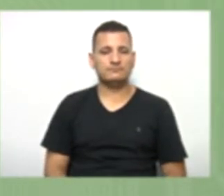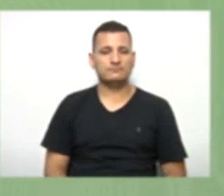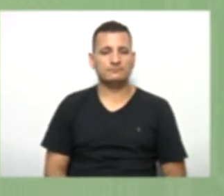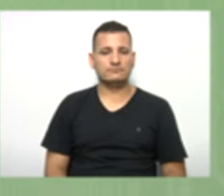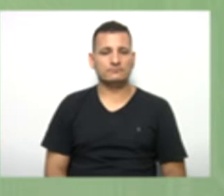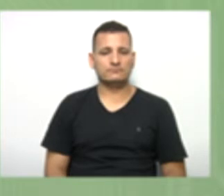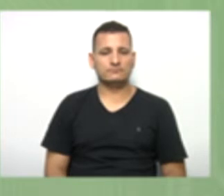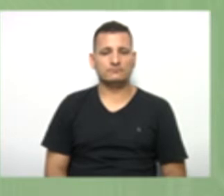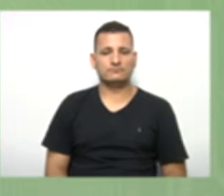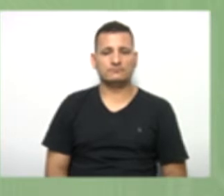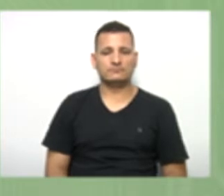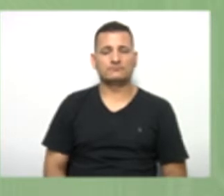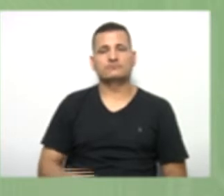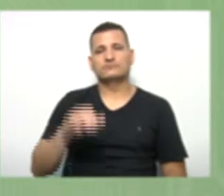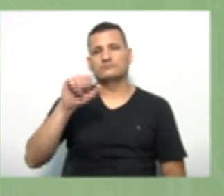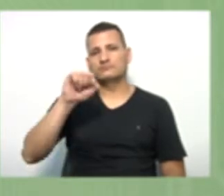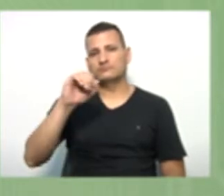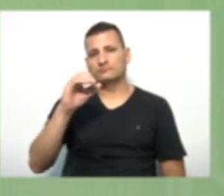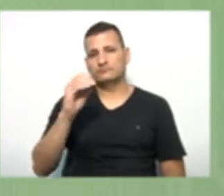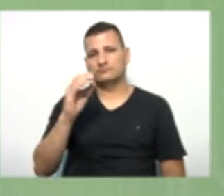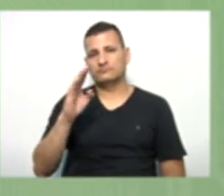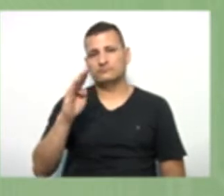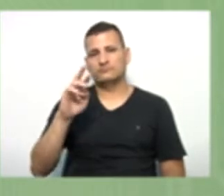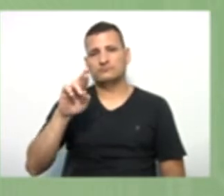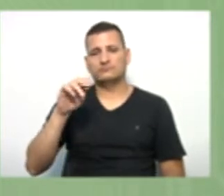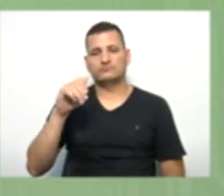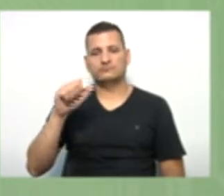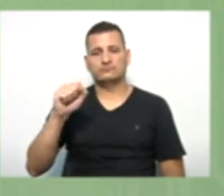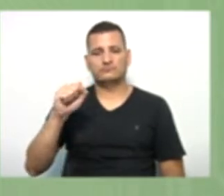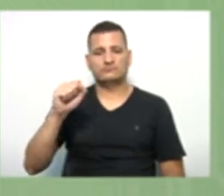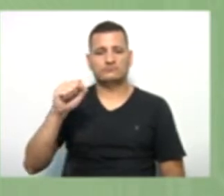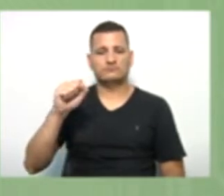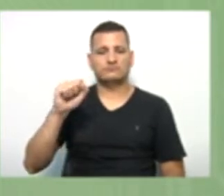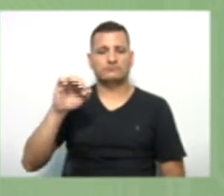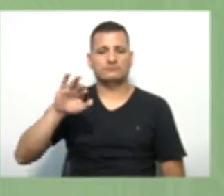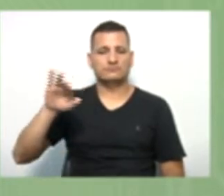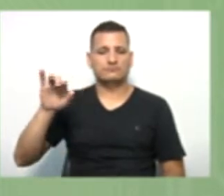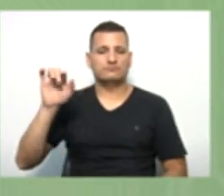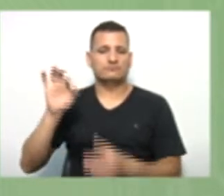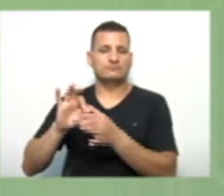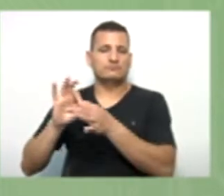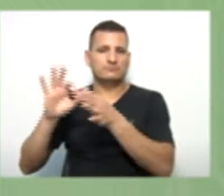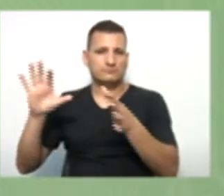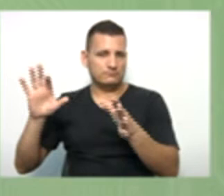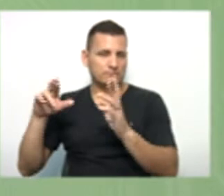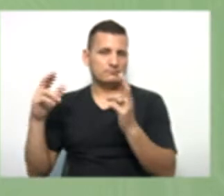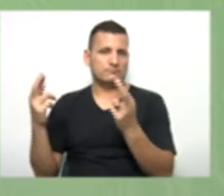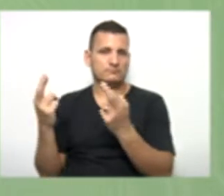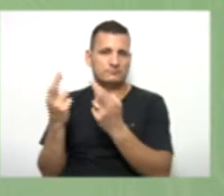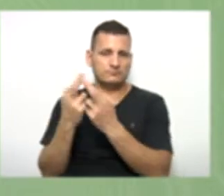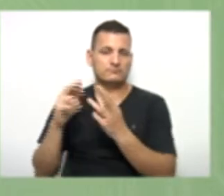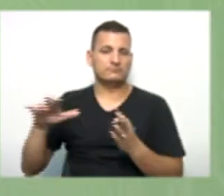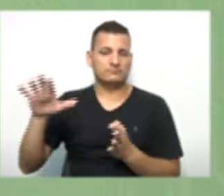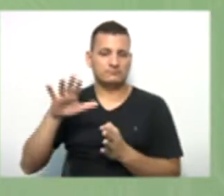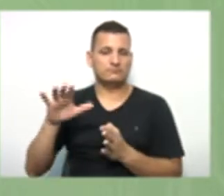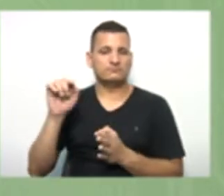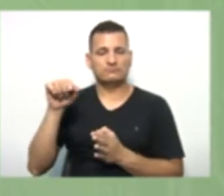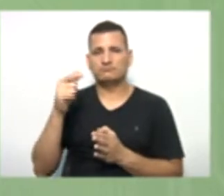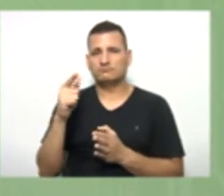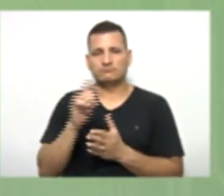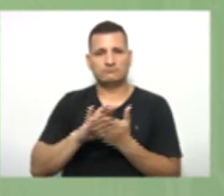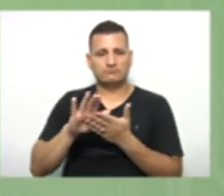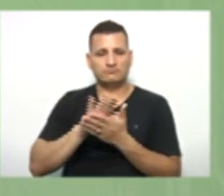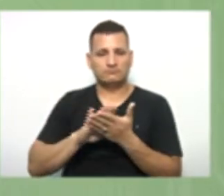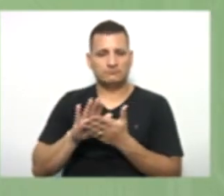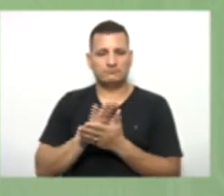Então, aqui, sobras e perdas à disposição da Assembleia Geral. Então, aqui não tem nada, porque nós vamos estudar